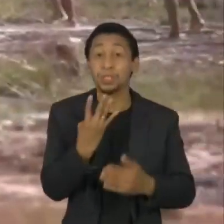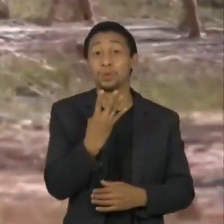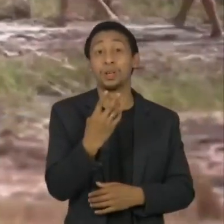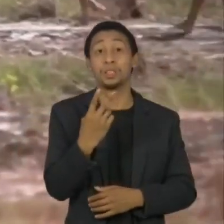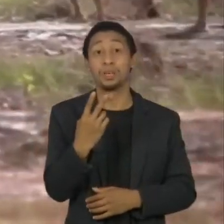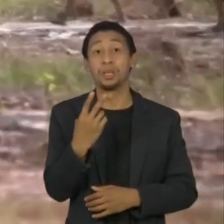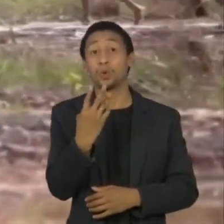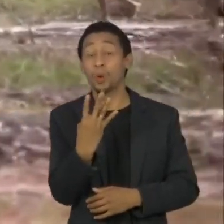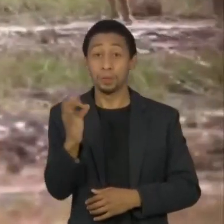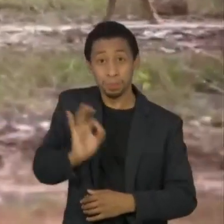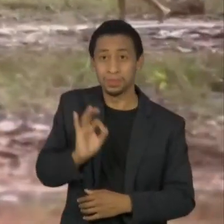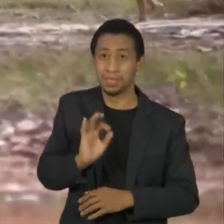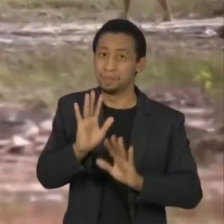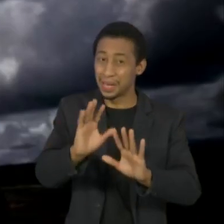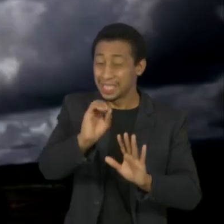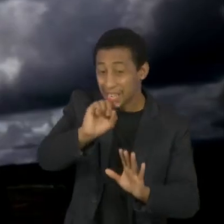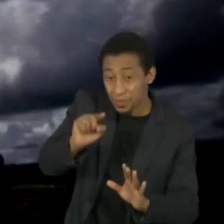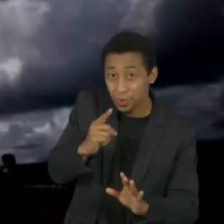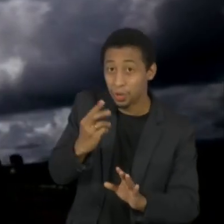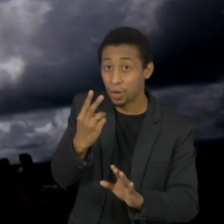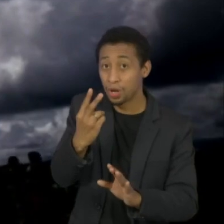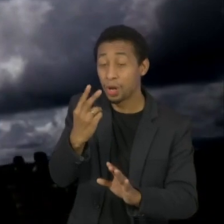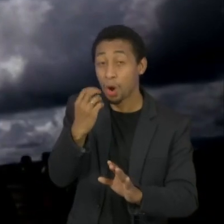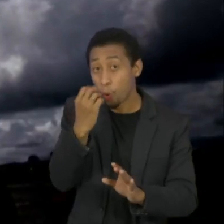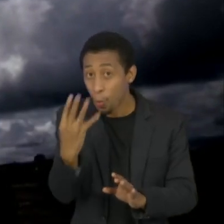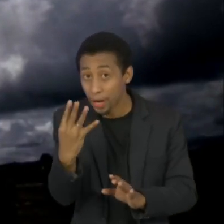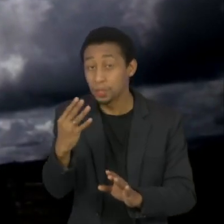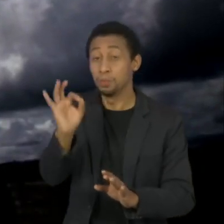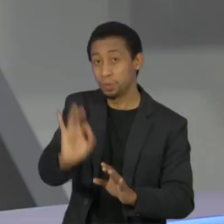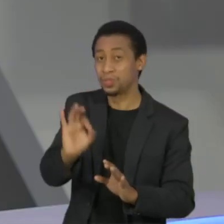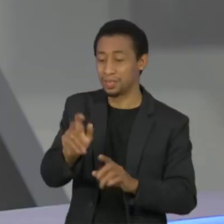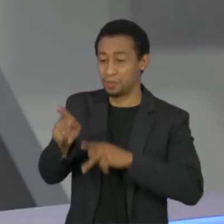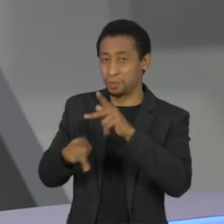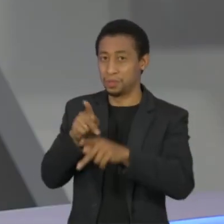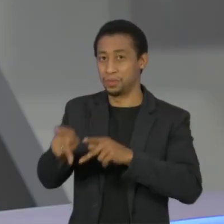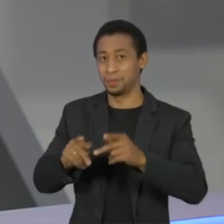mas são apenas 0,4% da população. Assunto.